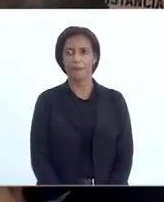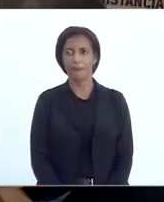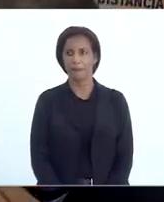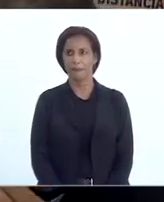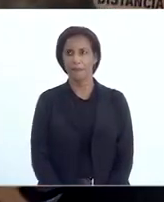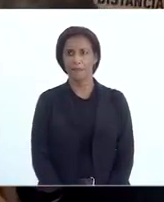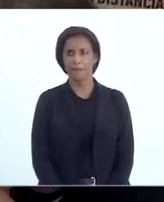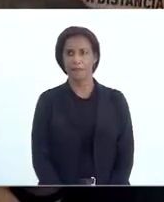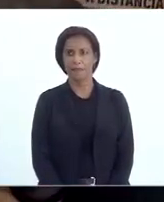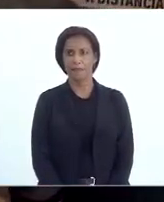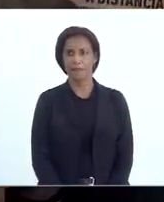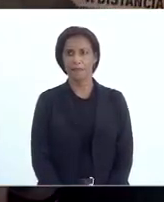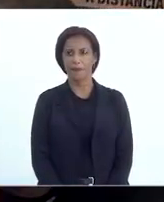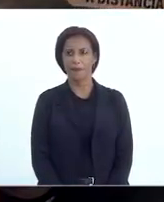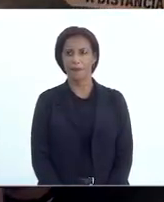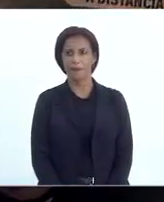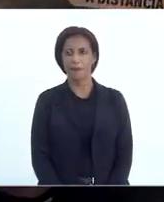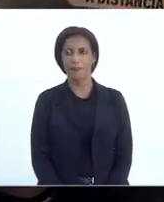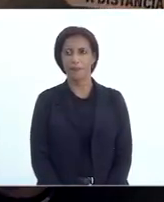oi oi